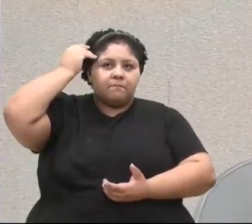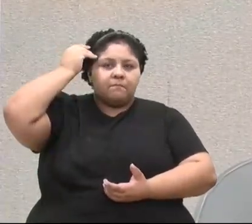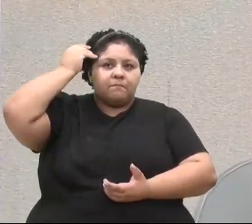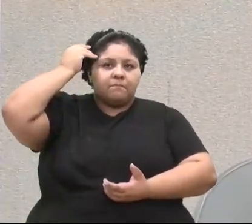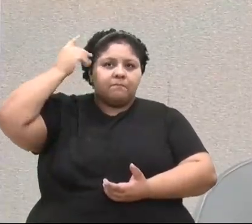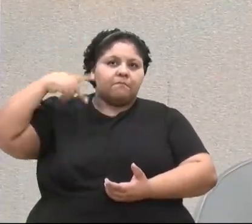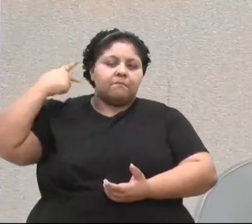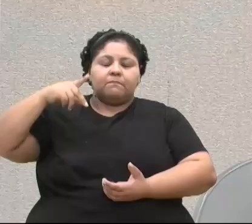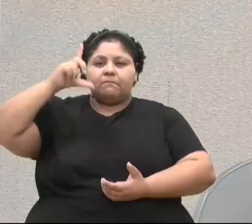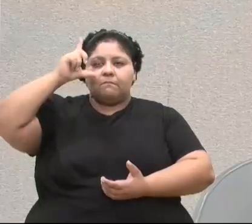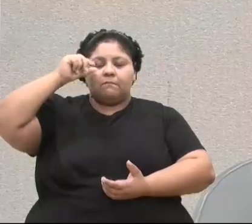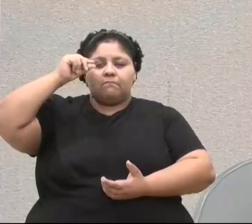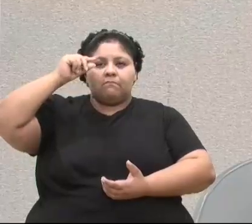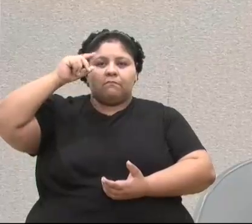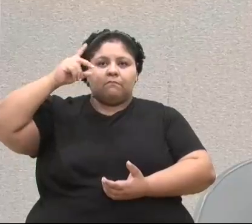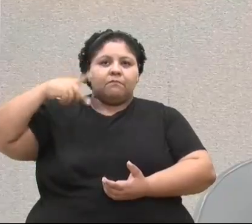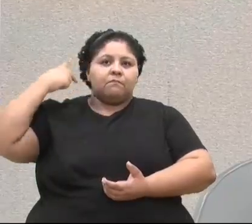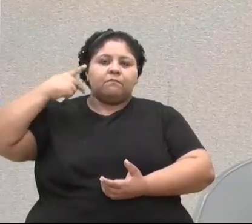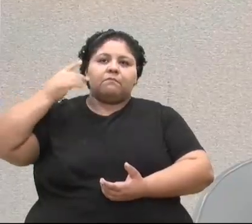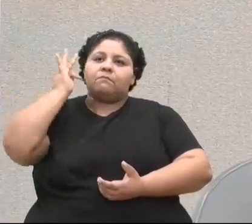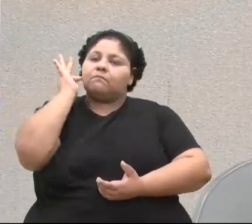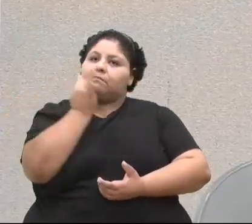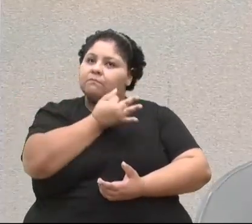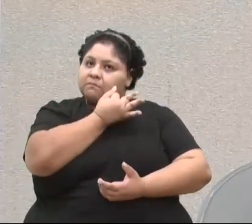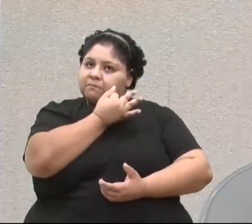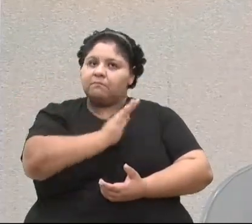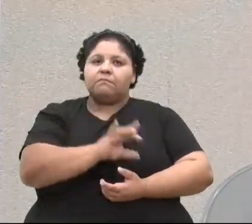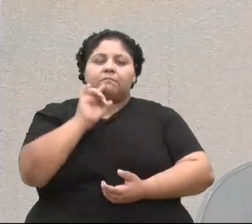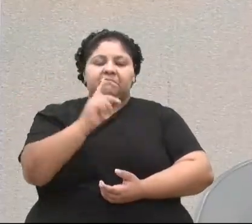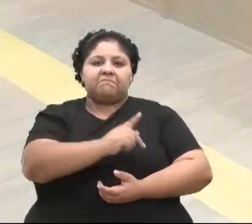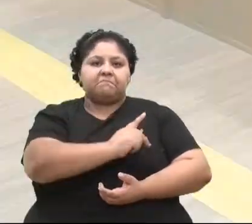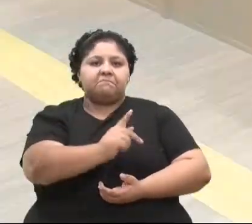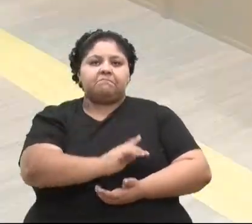Maurício Fernandes Calco, relatoria PL, e Tatiane Frício, vereadora do PSDB. Era isso, senhora